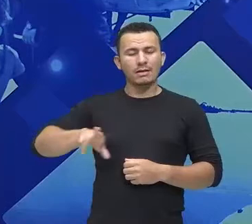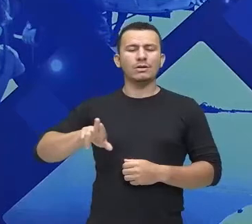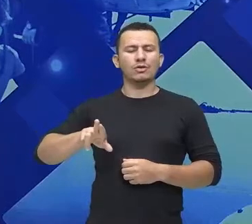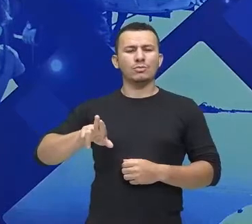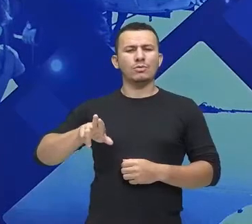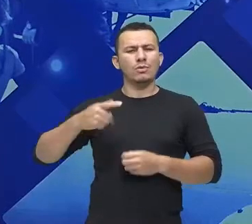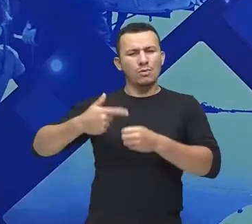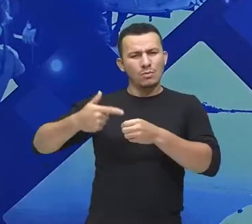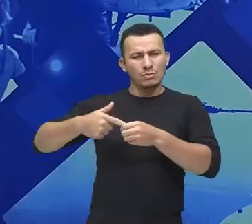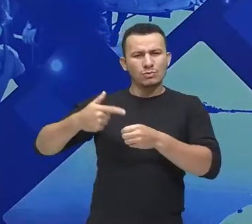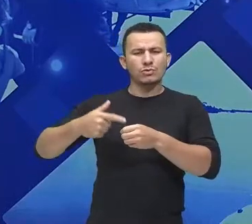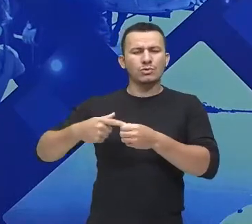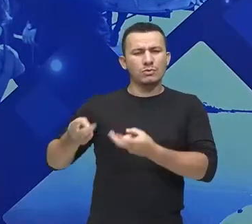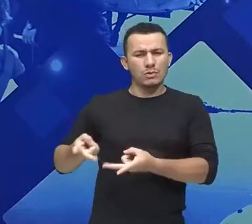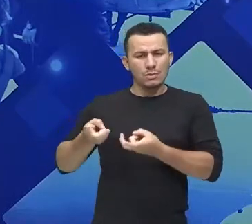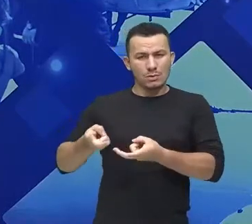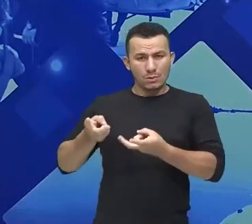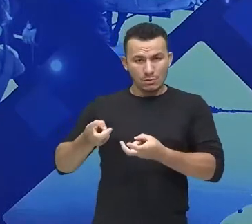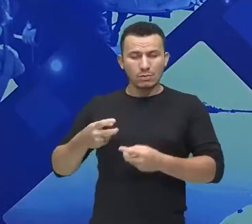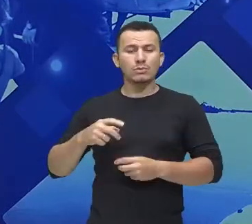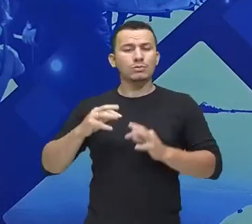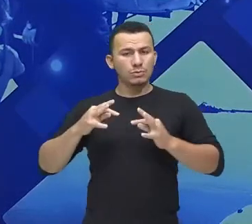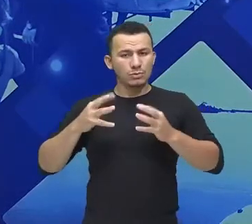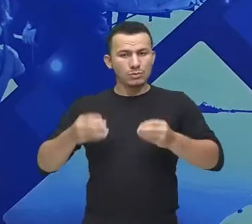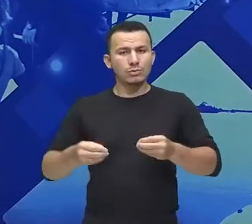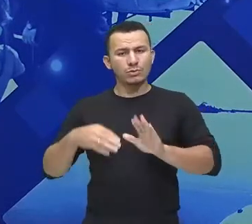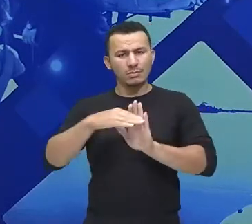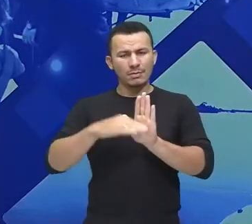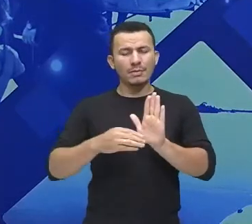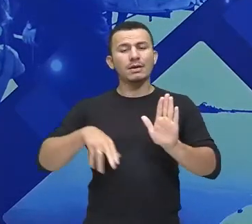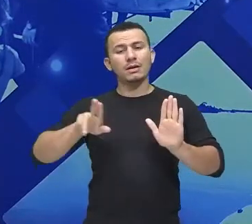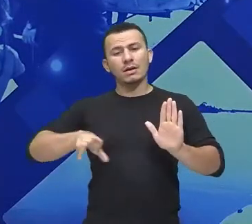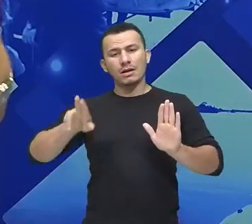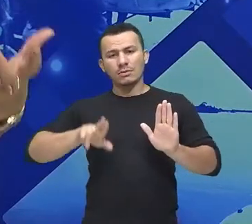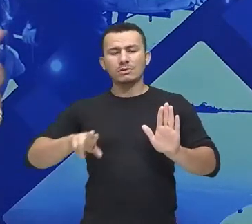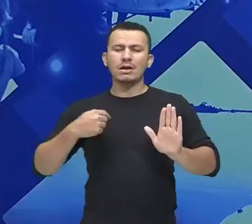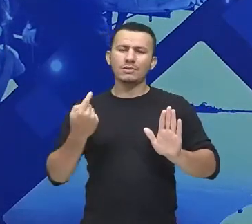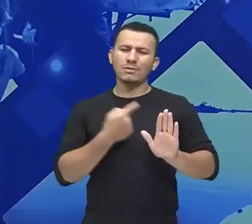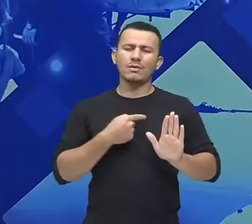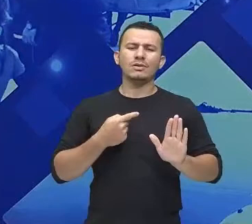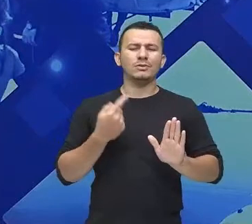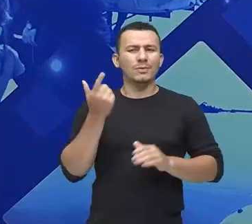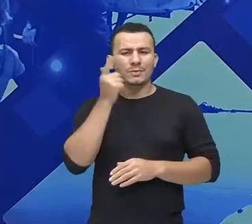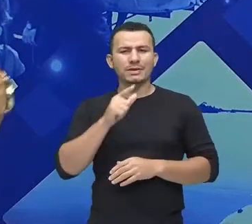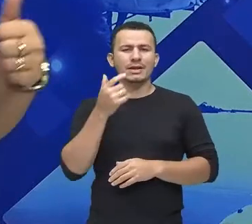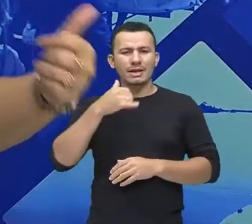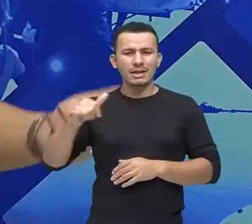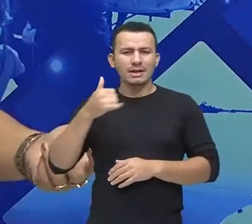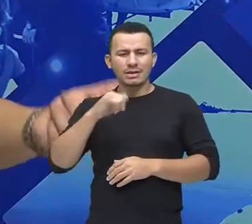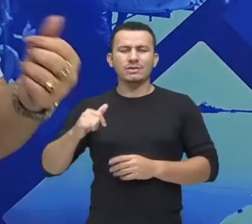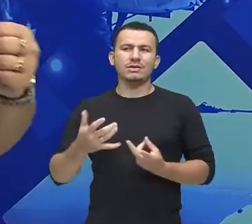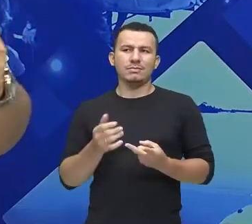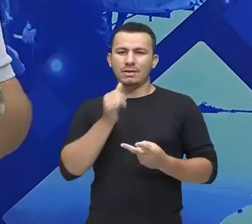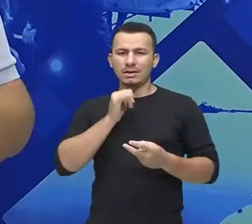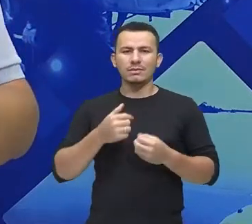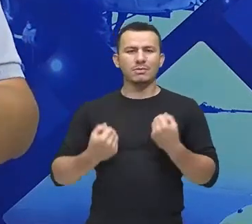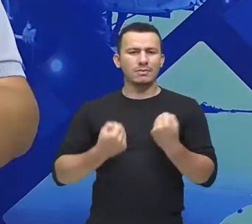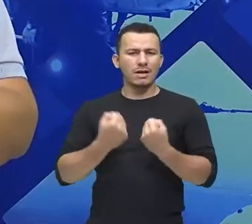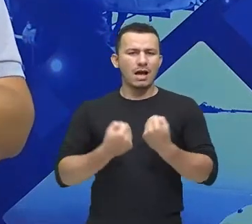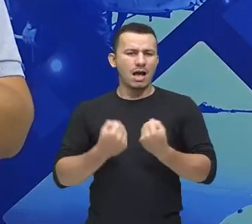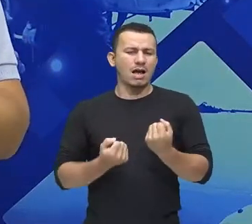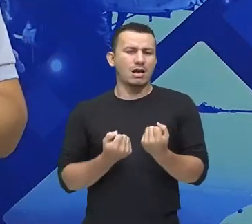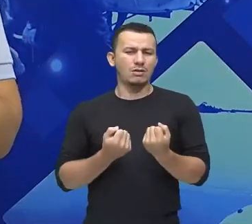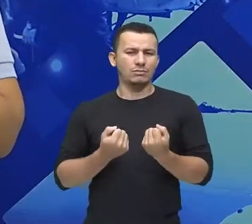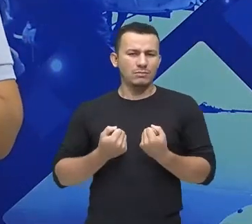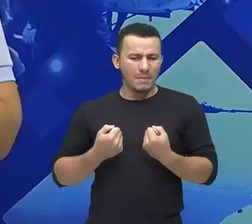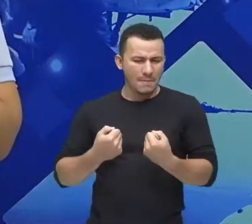combustíveis, né, de fósseis, tudo isso é utilizado para que a gente possa ter energia, né, para o carro funcionar, para